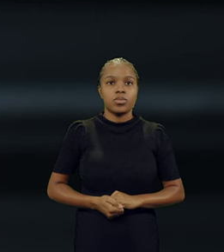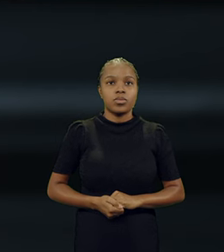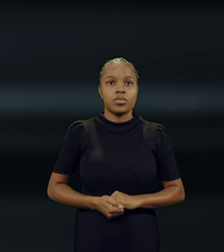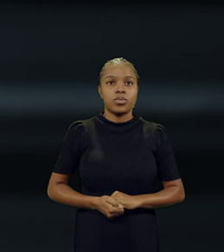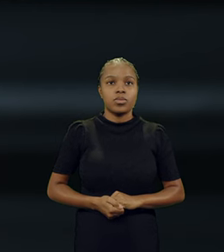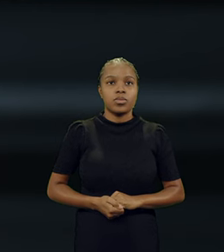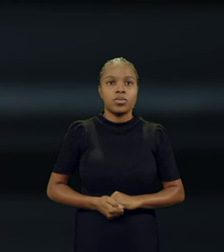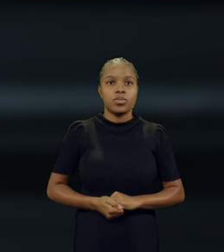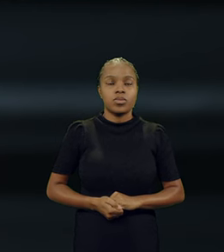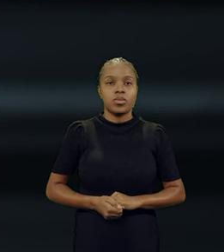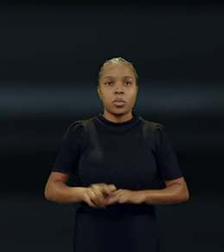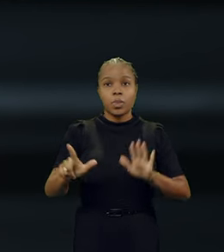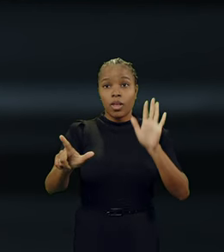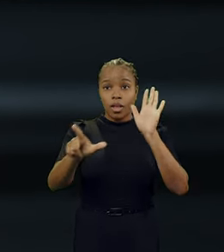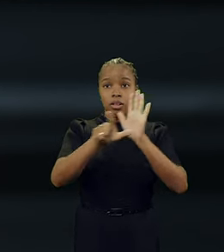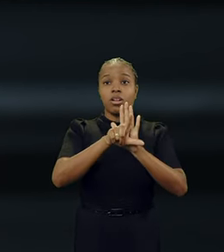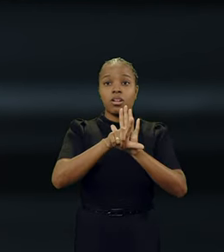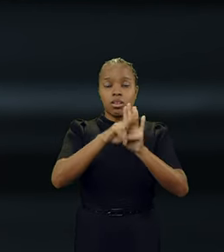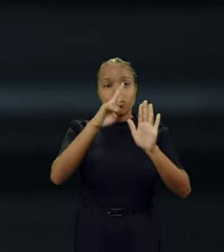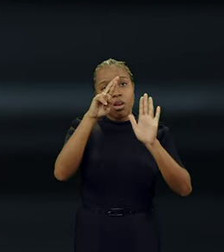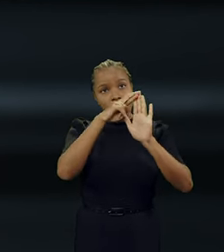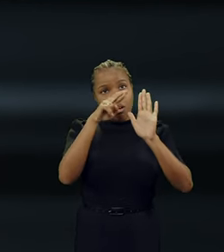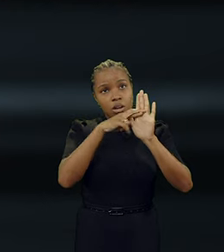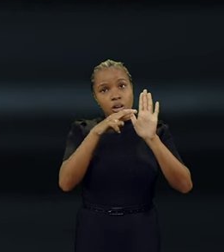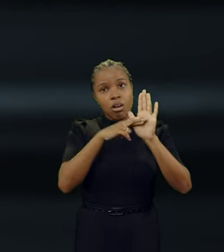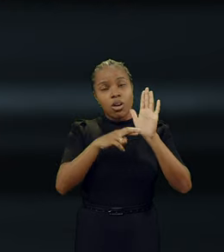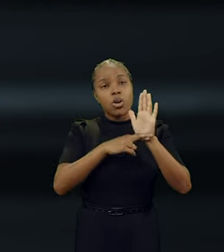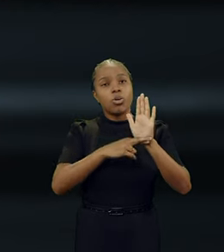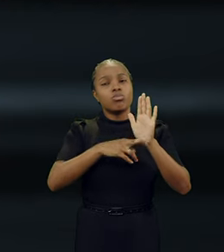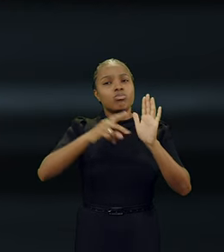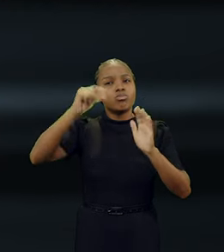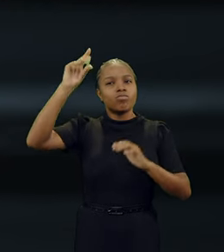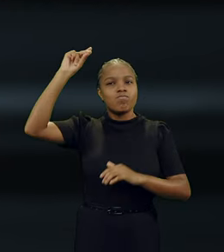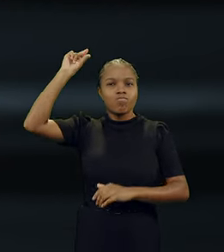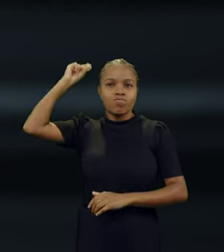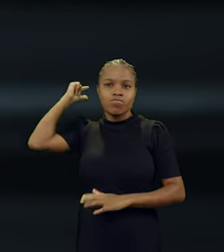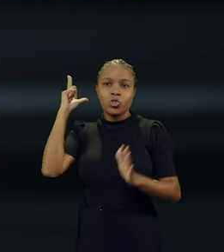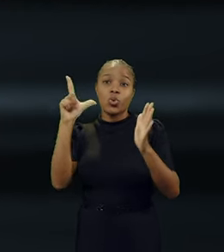A lei do levirato,